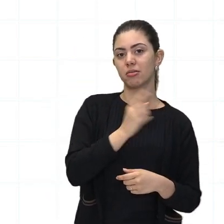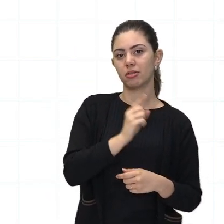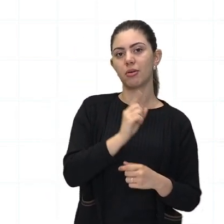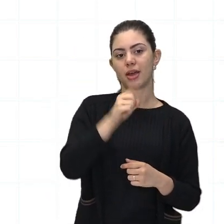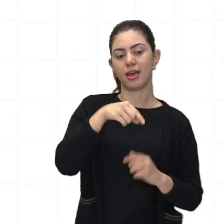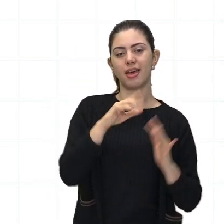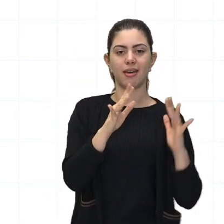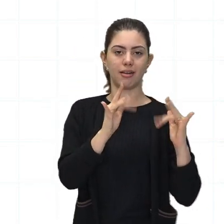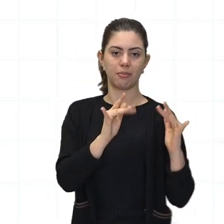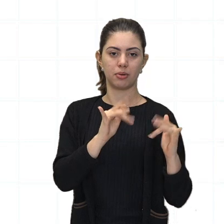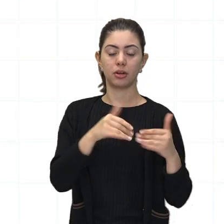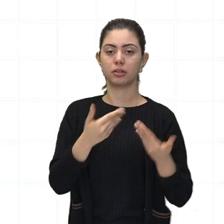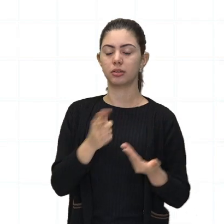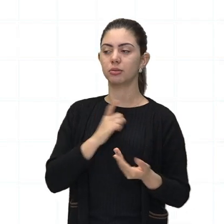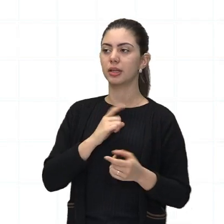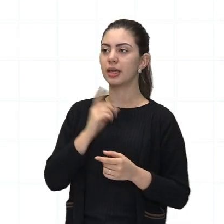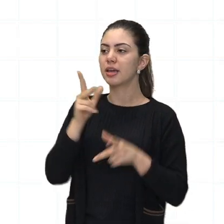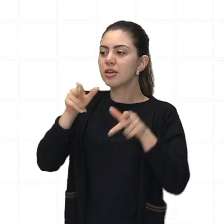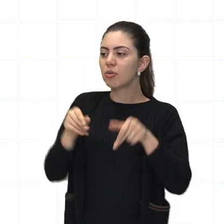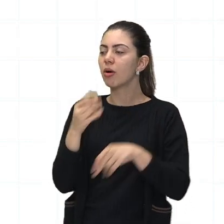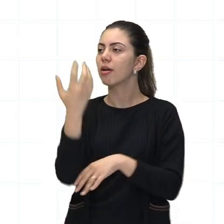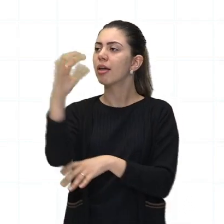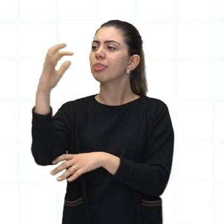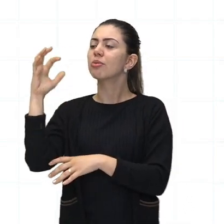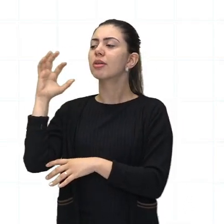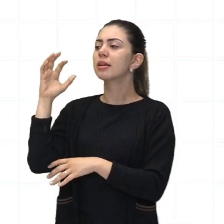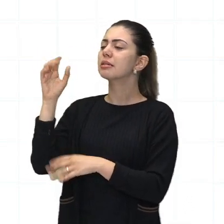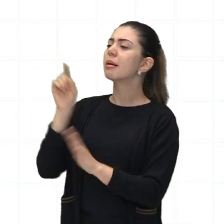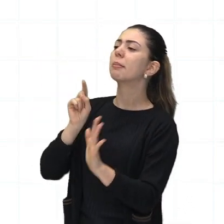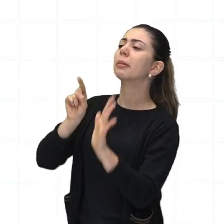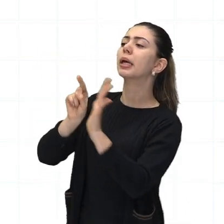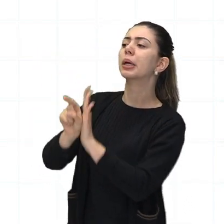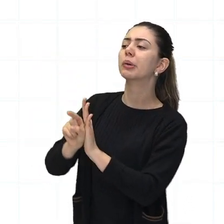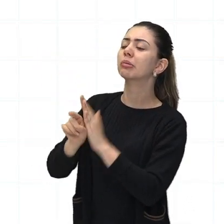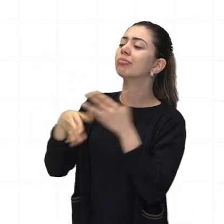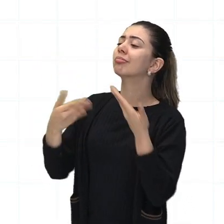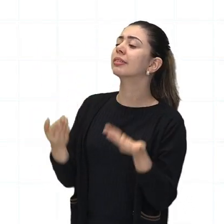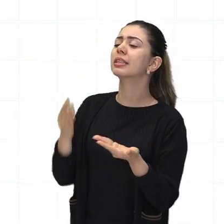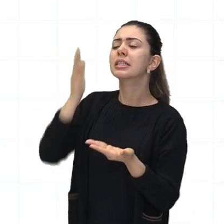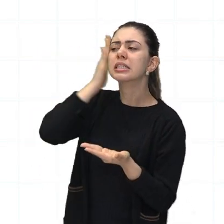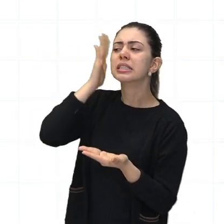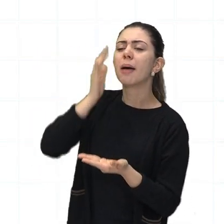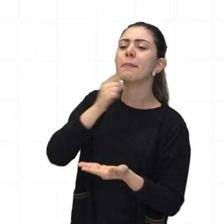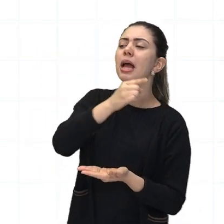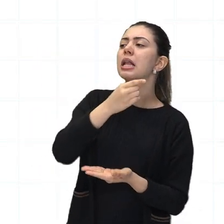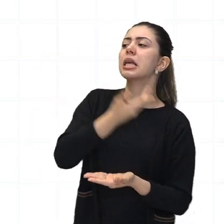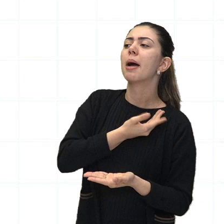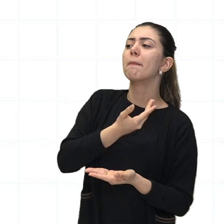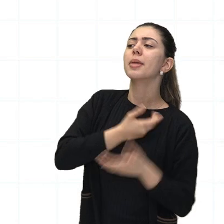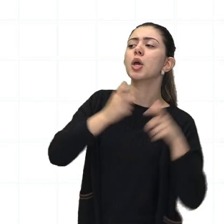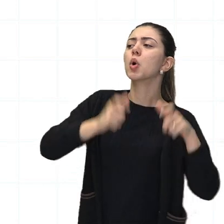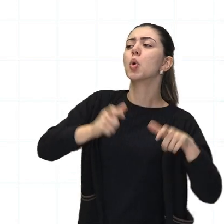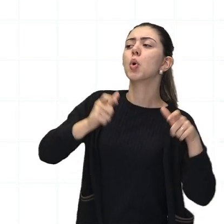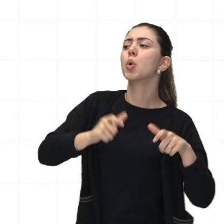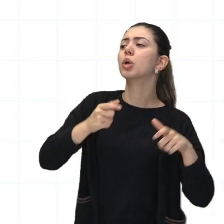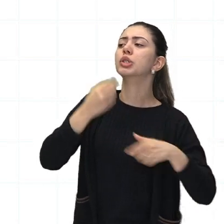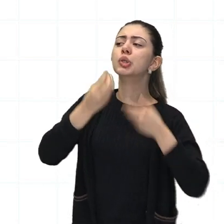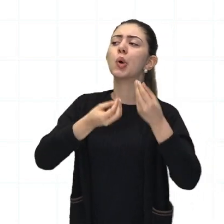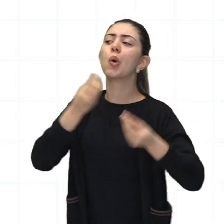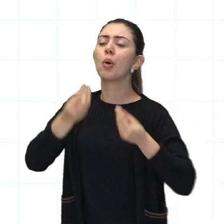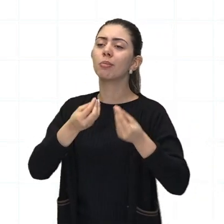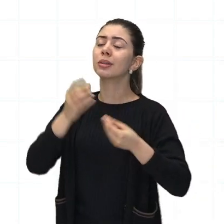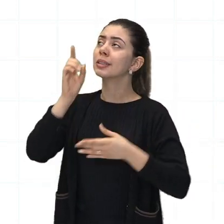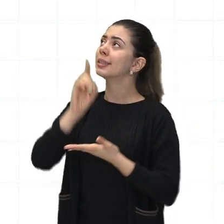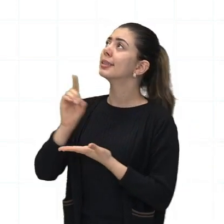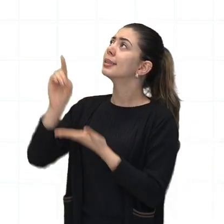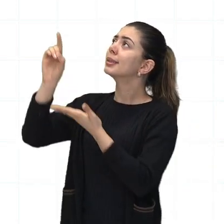que são as flores do verde pinheiro, e pergunta, né? Sabeis notícias de meu amigo? Você sabe por onde ele está? Ai Deus,